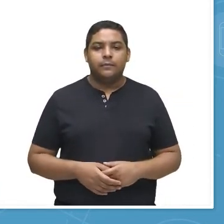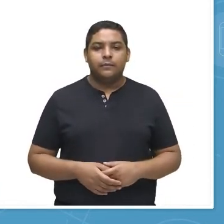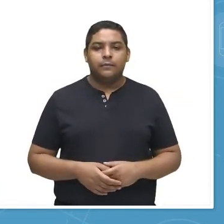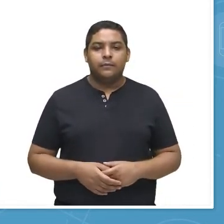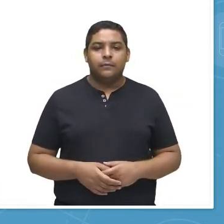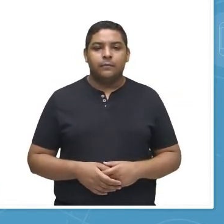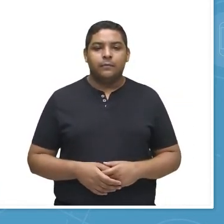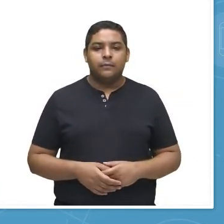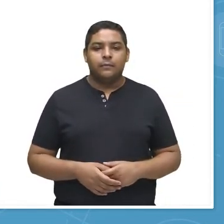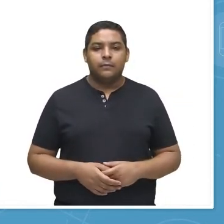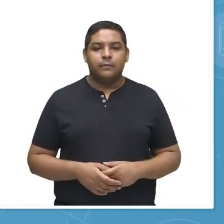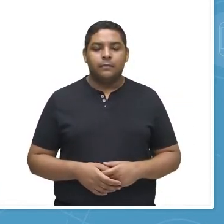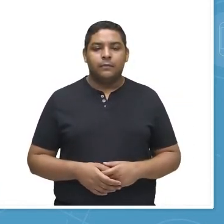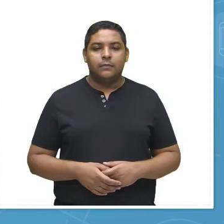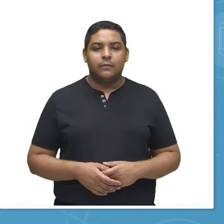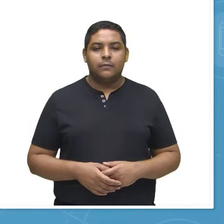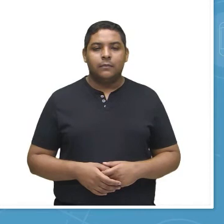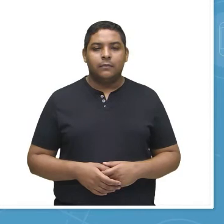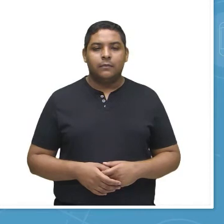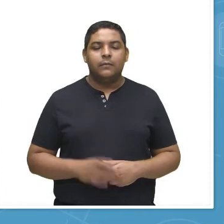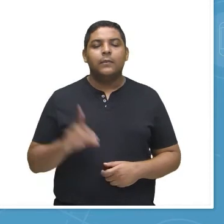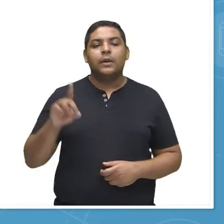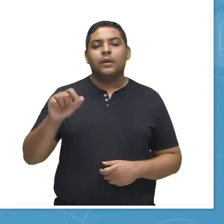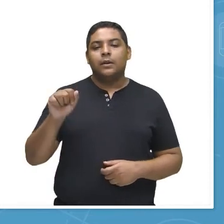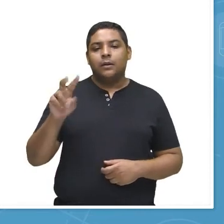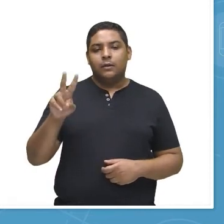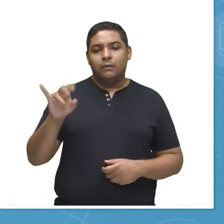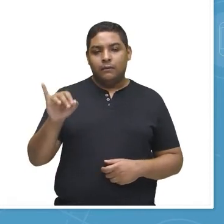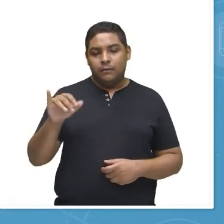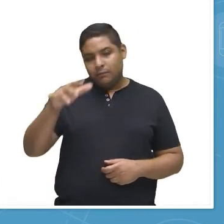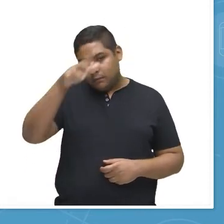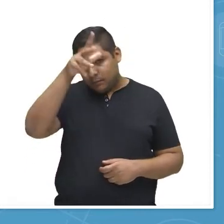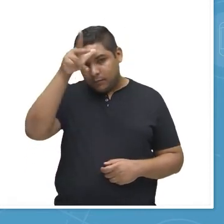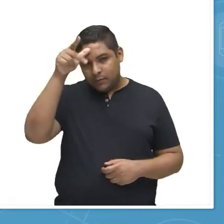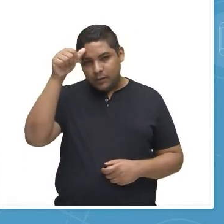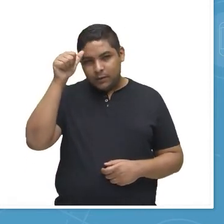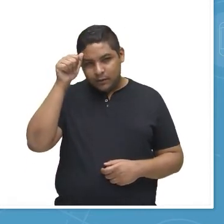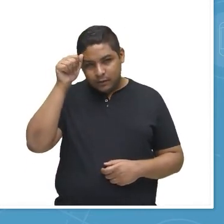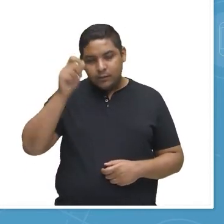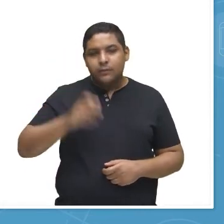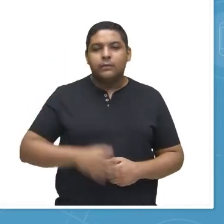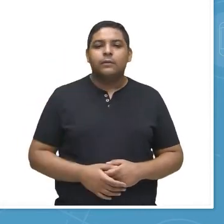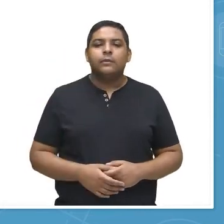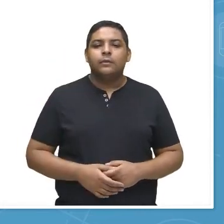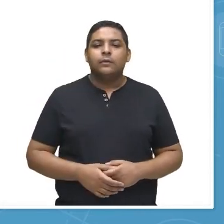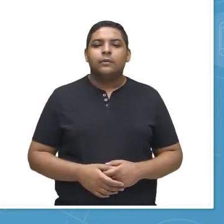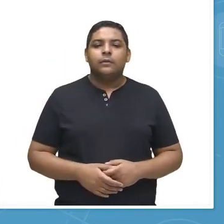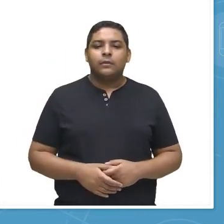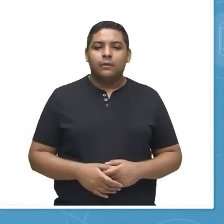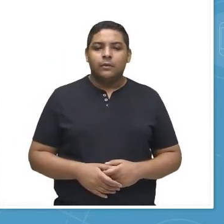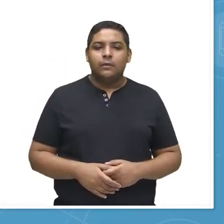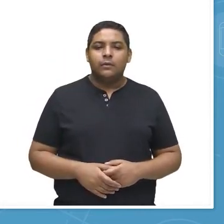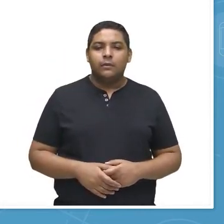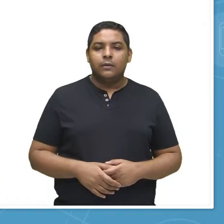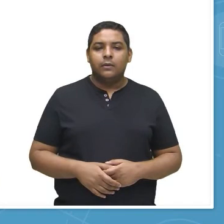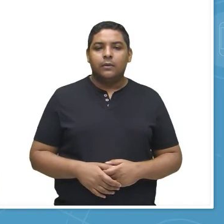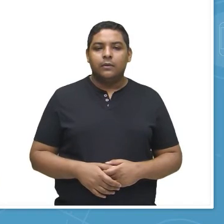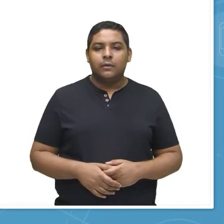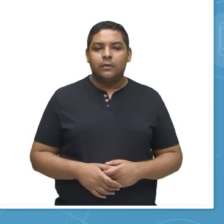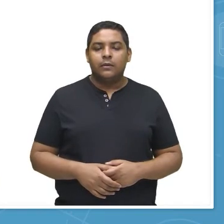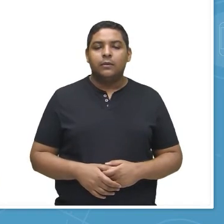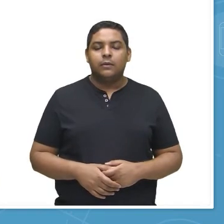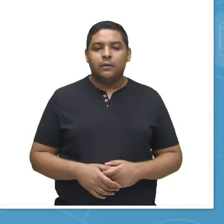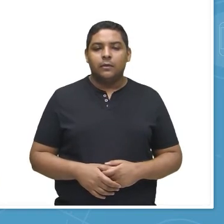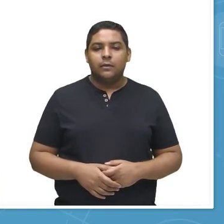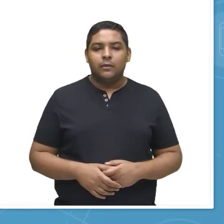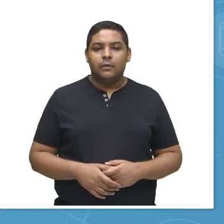Que mais? O Davi, de Manaus, o Davi colocou assim, Manaus, Manacapuru, Nova York, né? Na